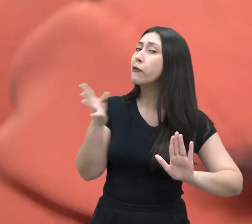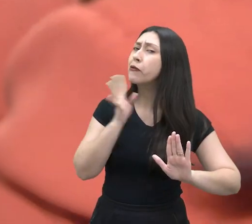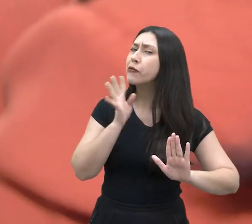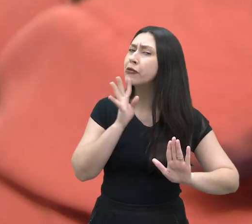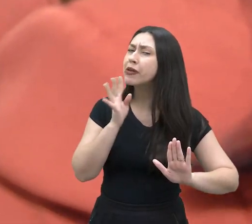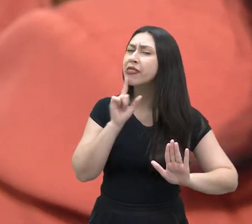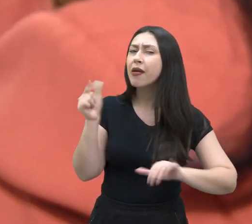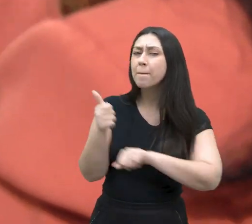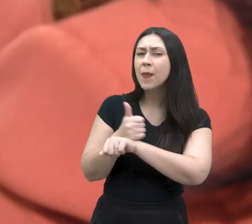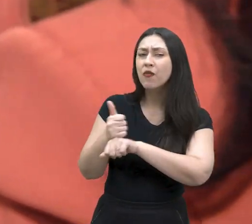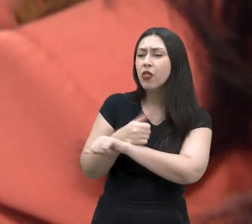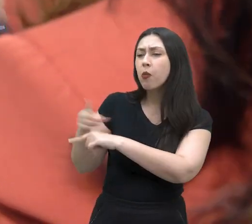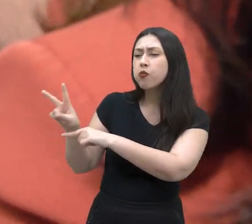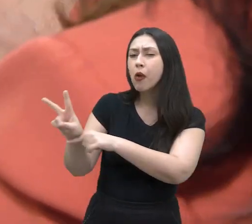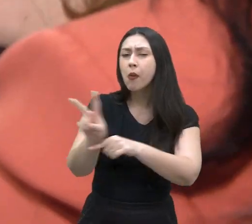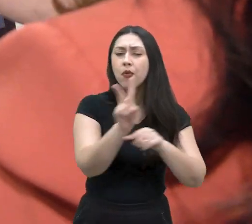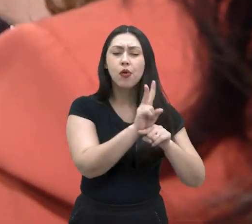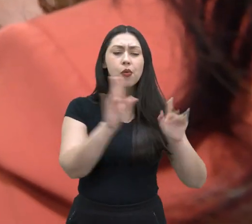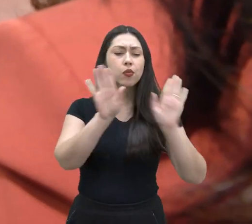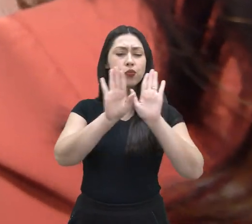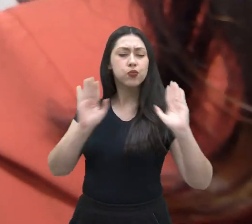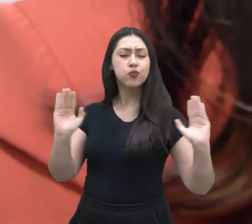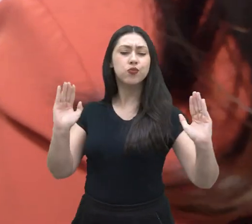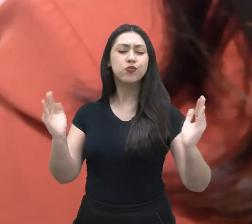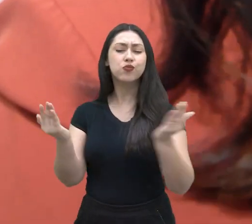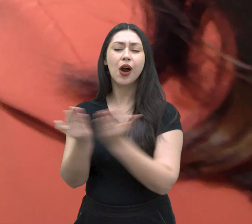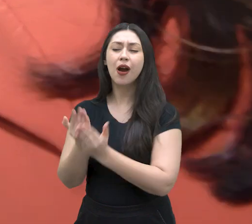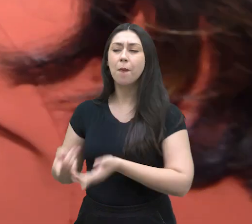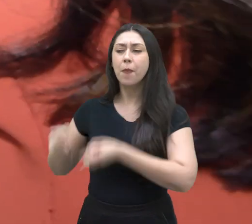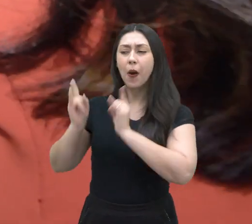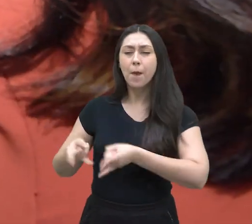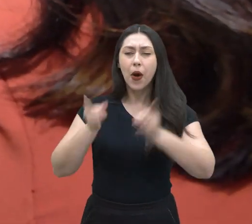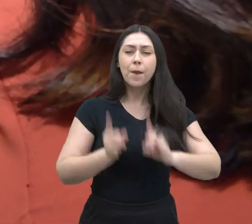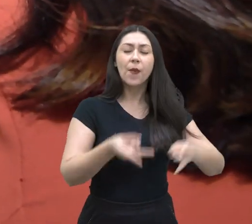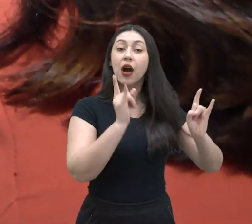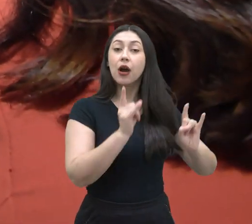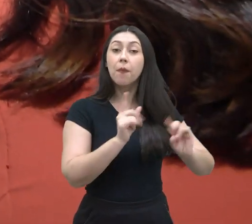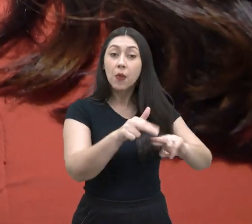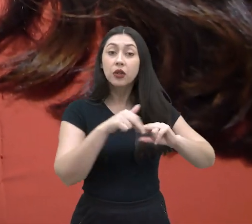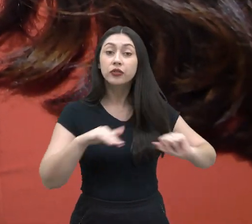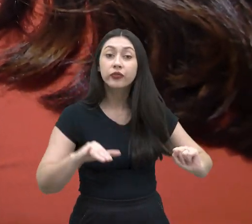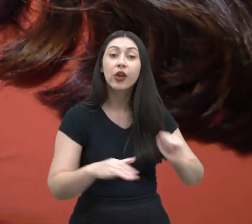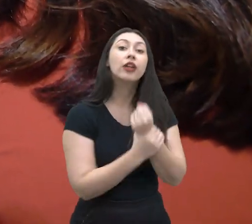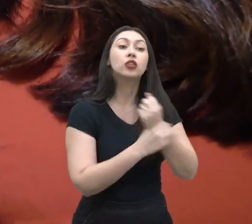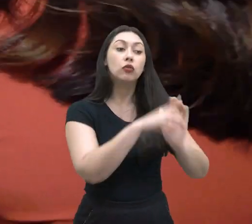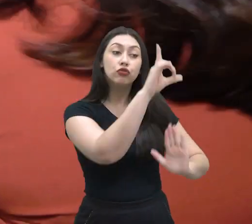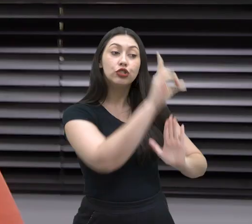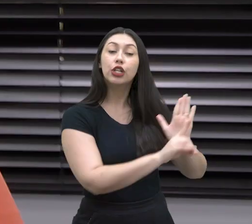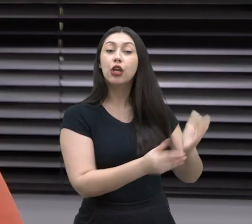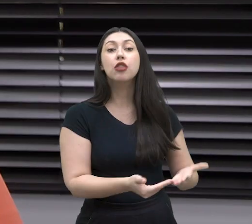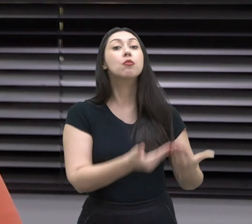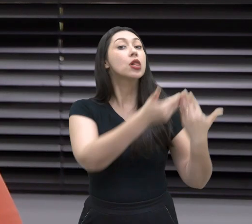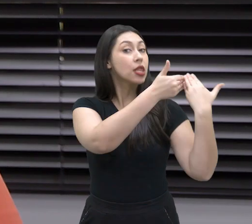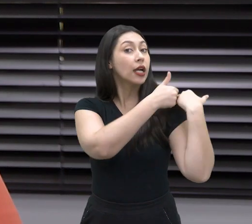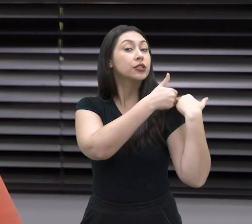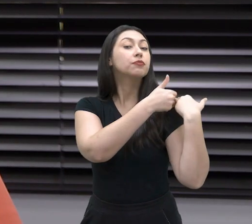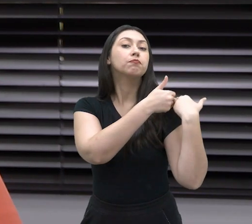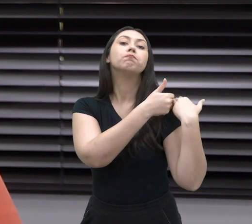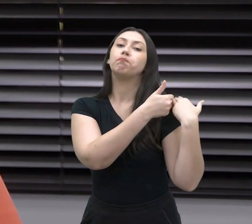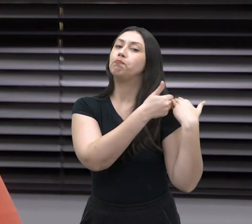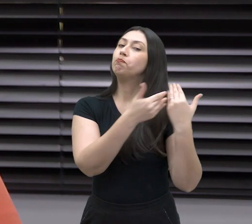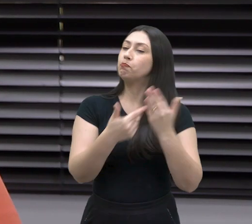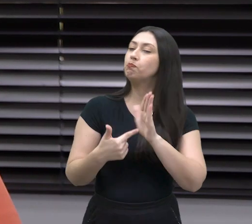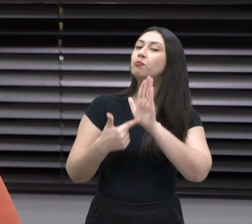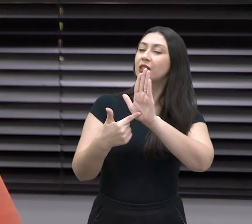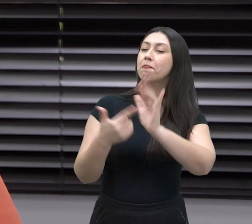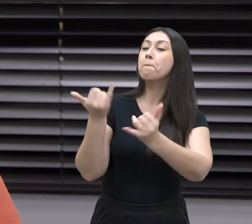E garante que os direitos e deveres dos condôminos muitas vezes se parecem com os dos cidadãos. Tem crescido cada vez